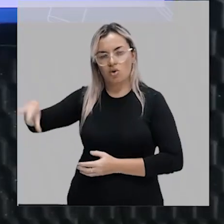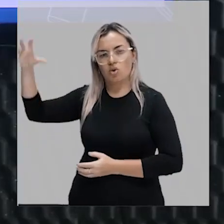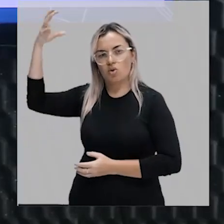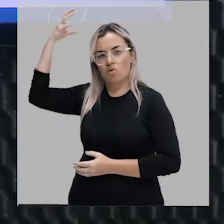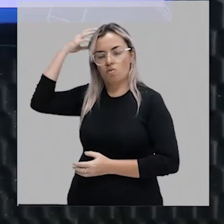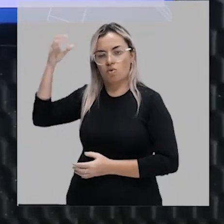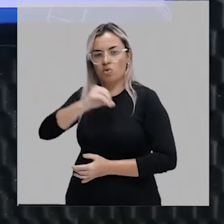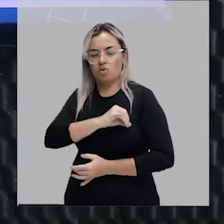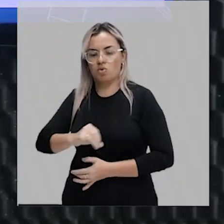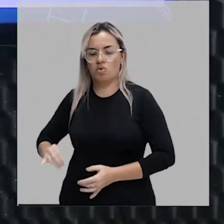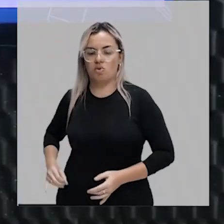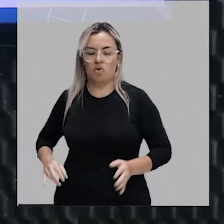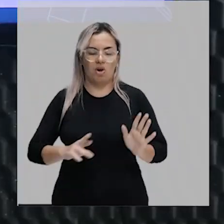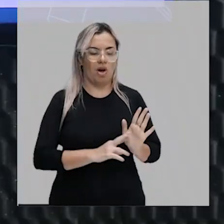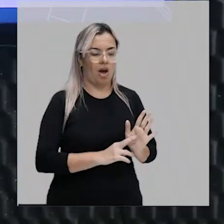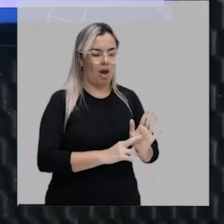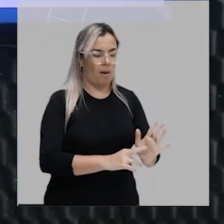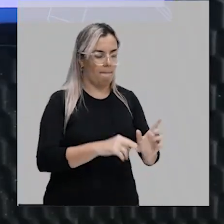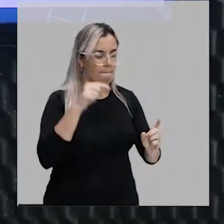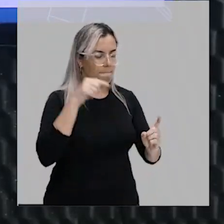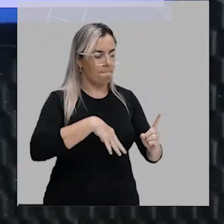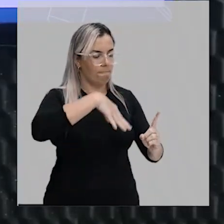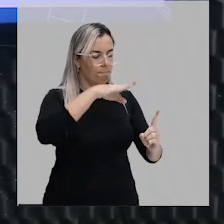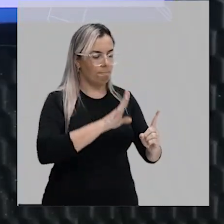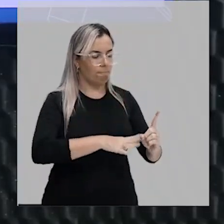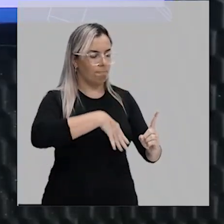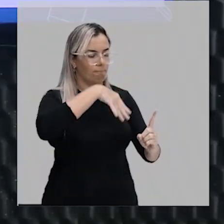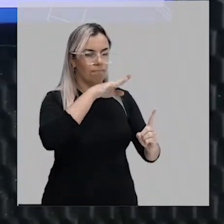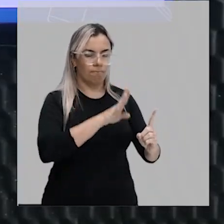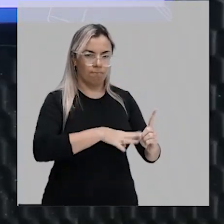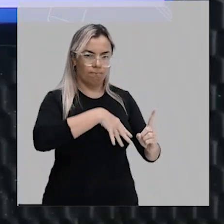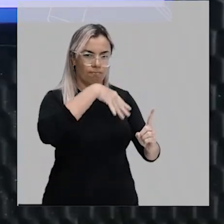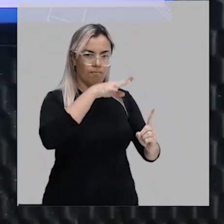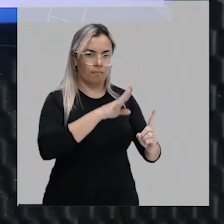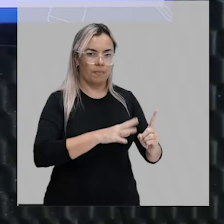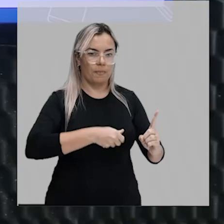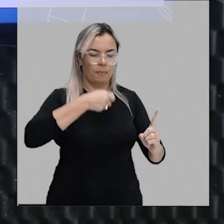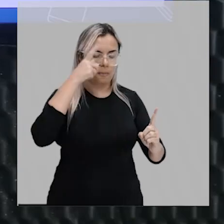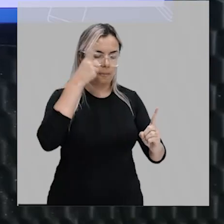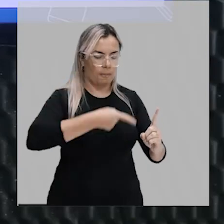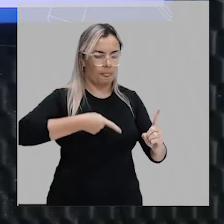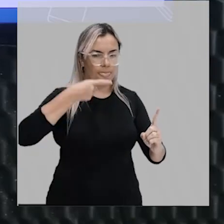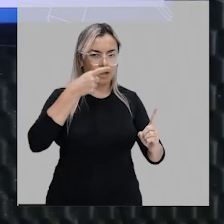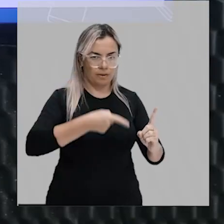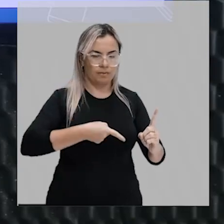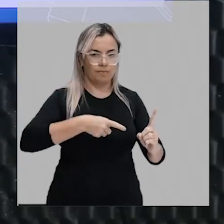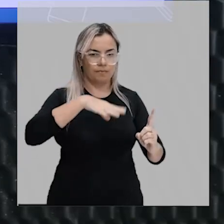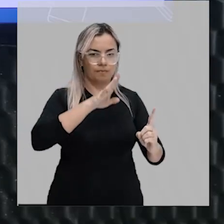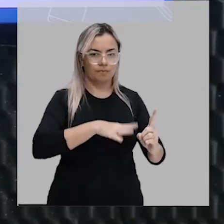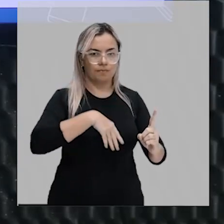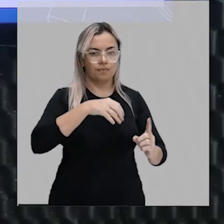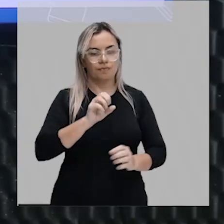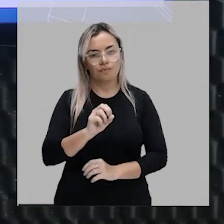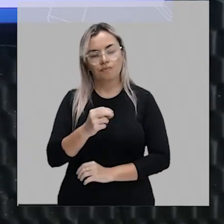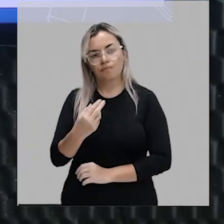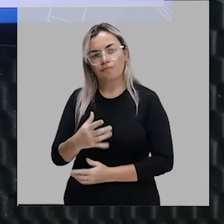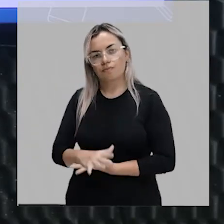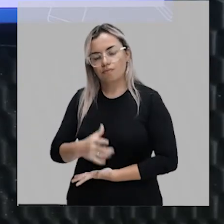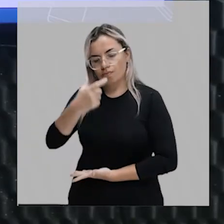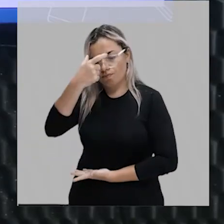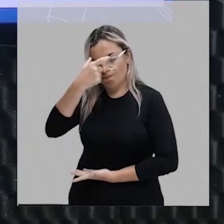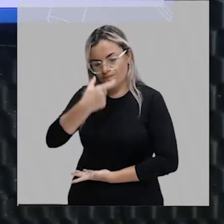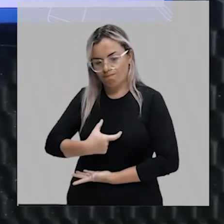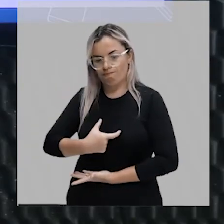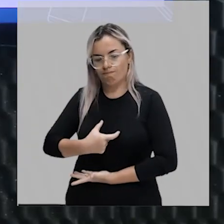quê? Representante desses deuses, representante dessas autoridades. Ou eles eram